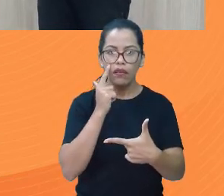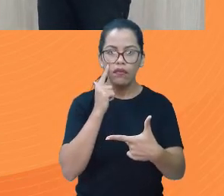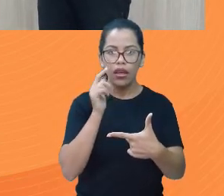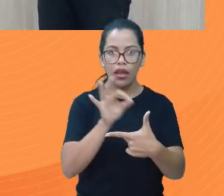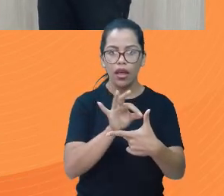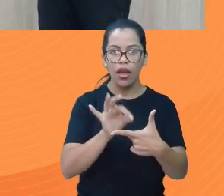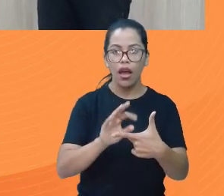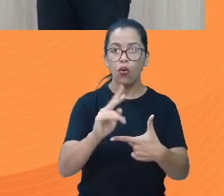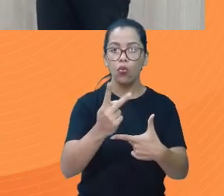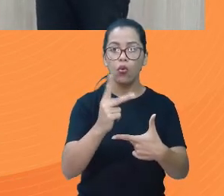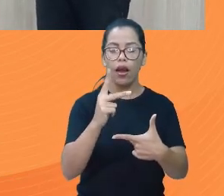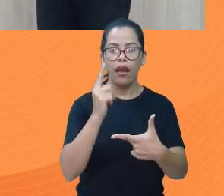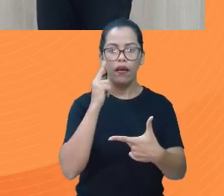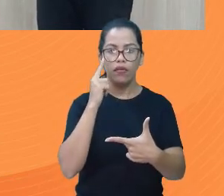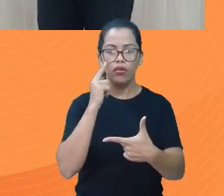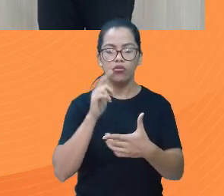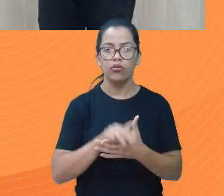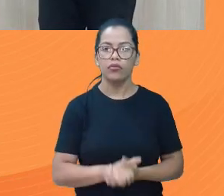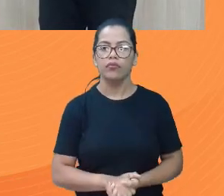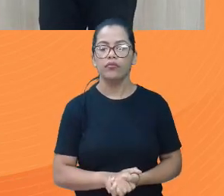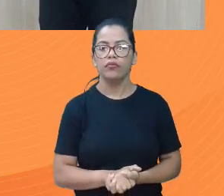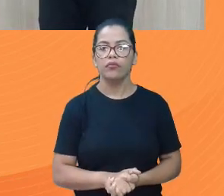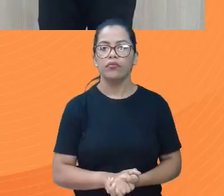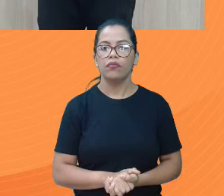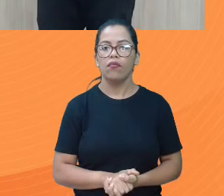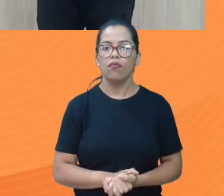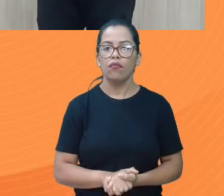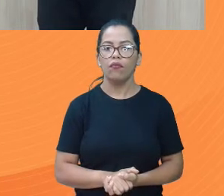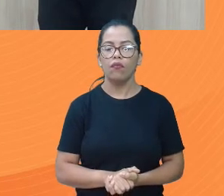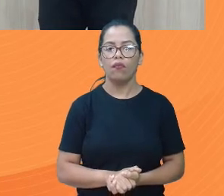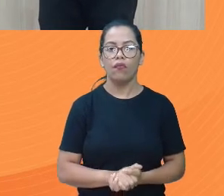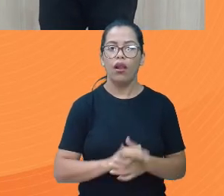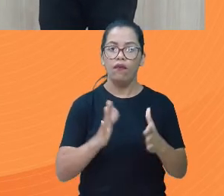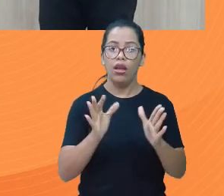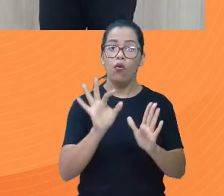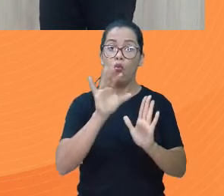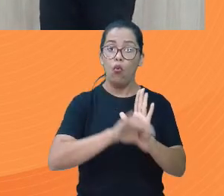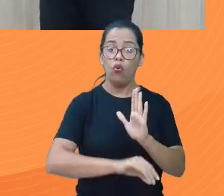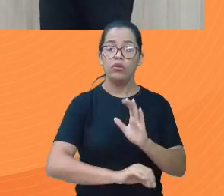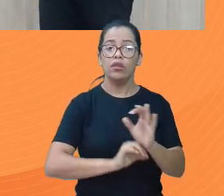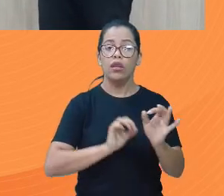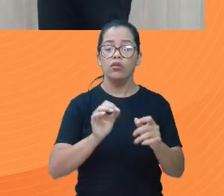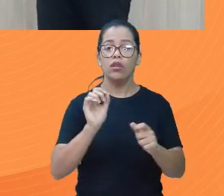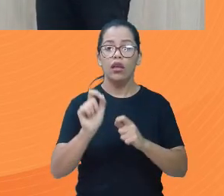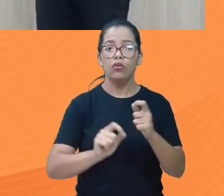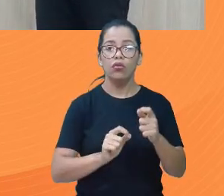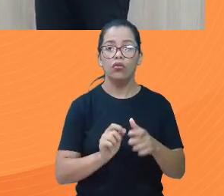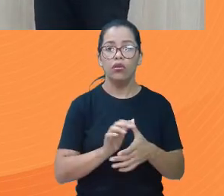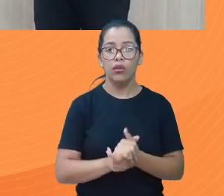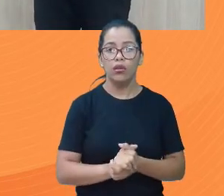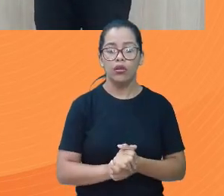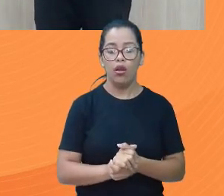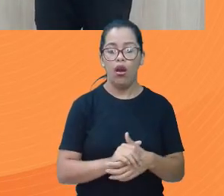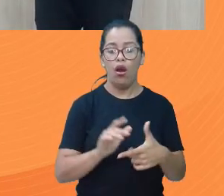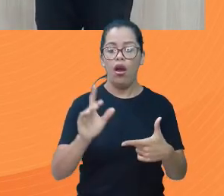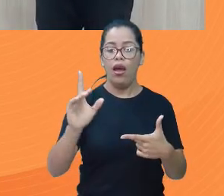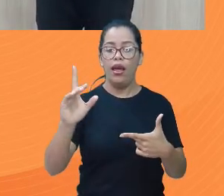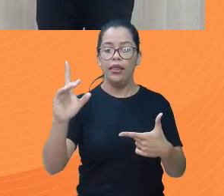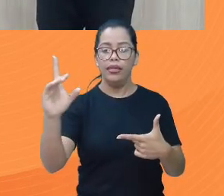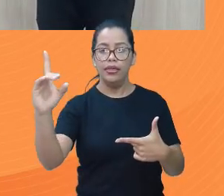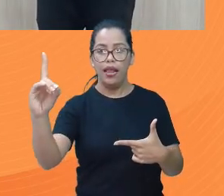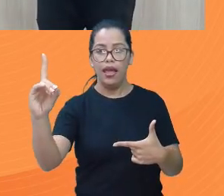seguinte, ó. Observa que, pela definição de ângulos correspondentes, eu tenho que o ângulo D e o ângulo H, eles